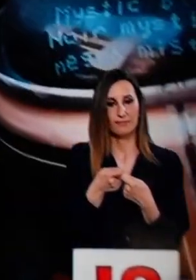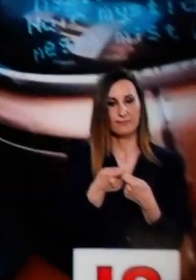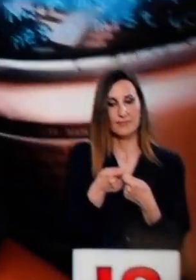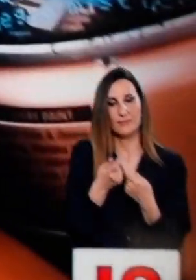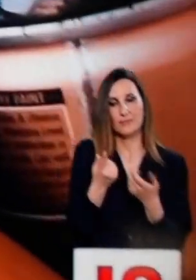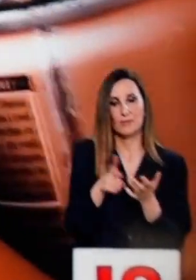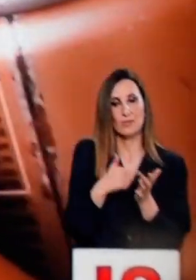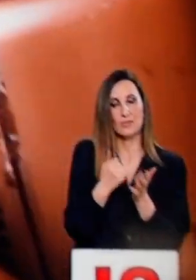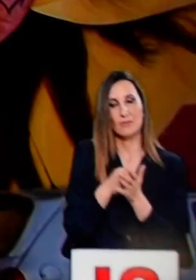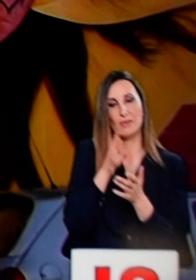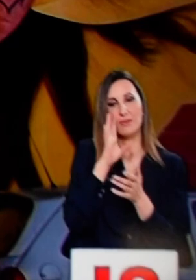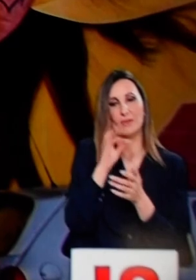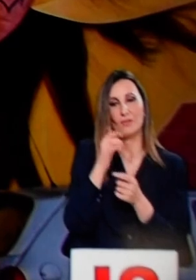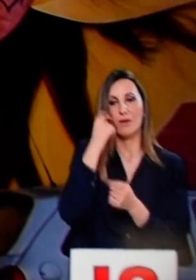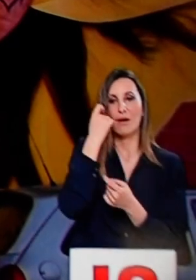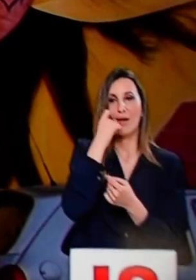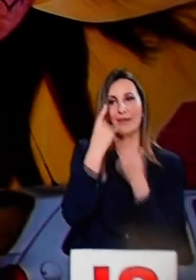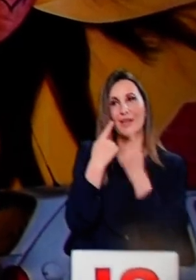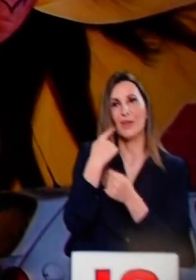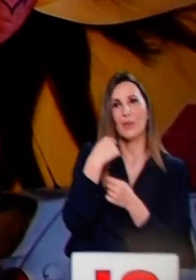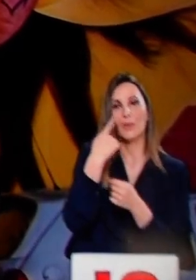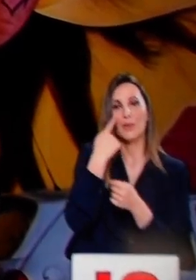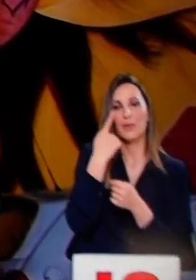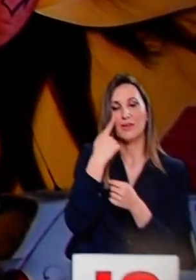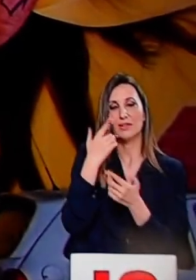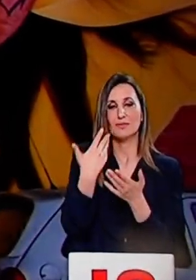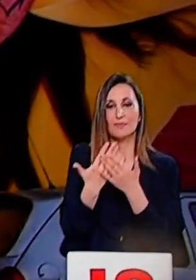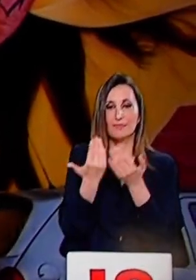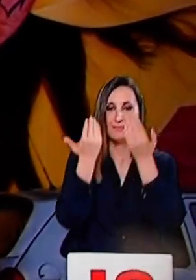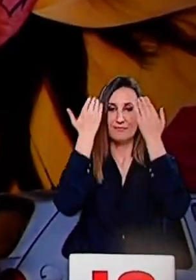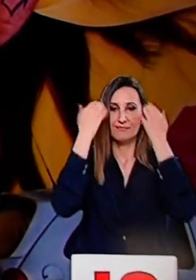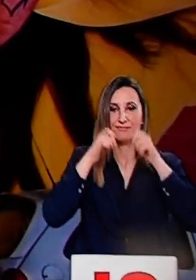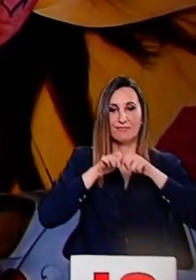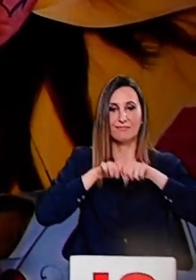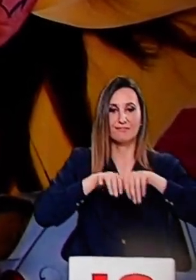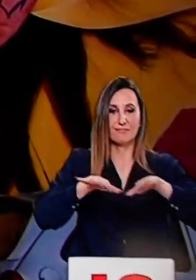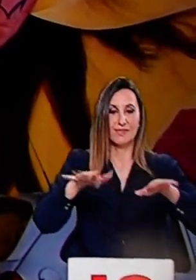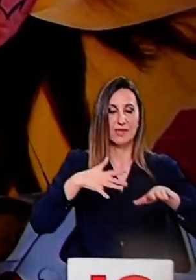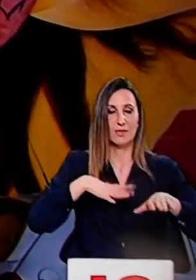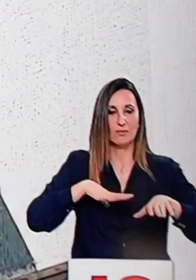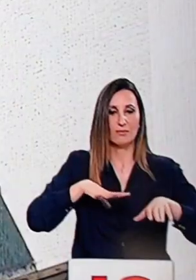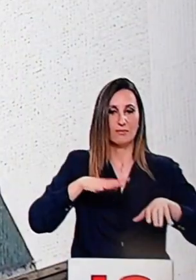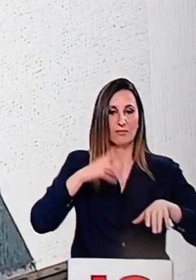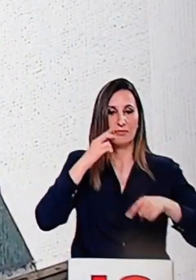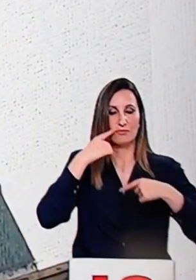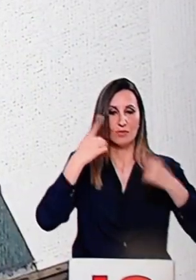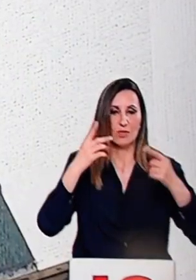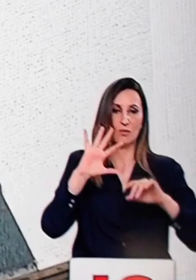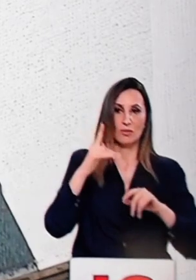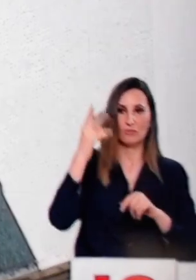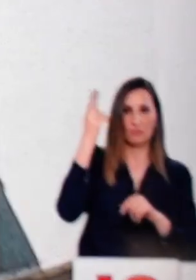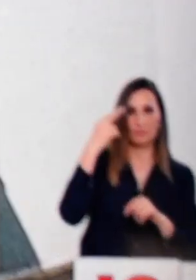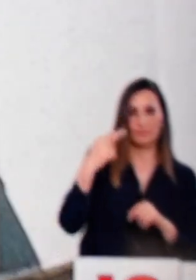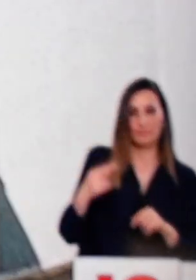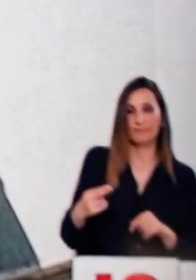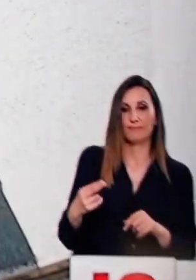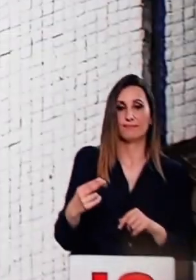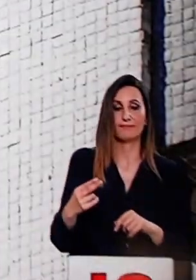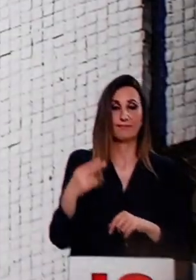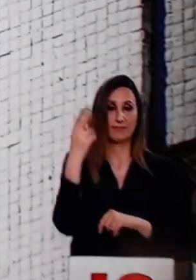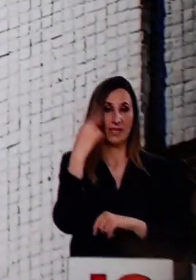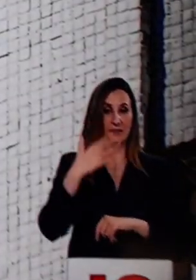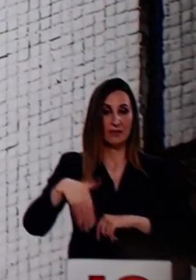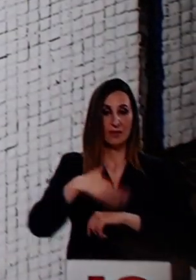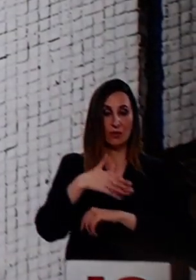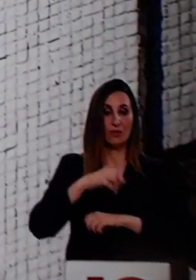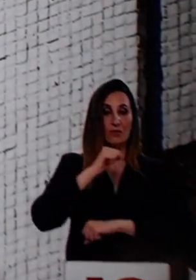tentar retratar alguém próximo para passar essa mensagem que eu quero durante a pintura. A arte urbana está à